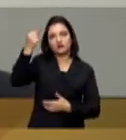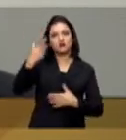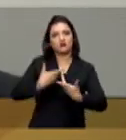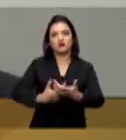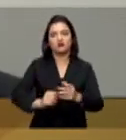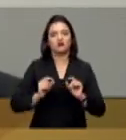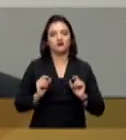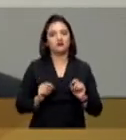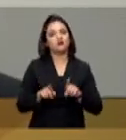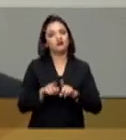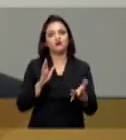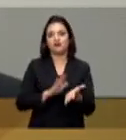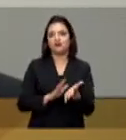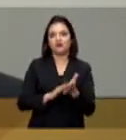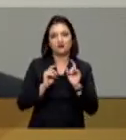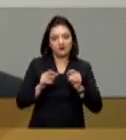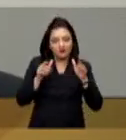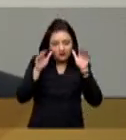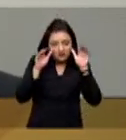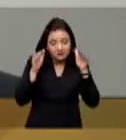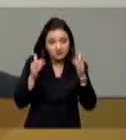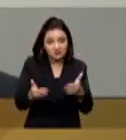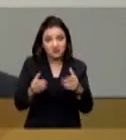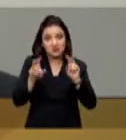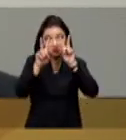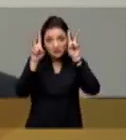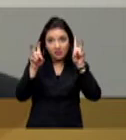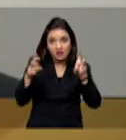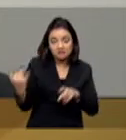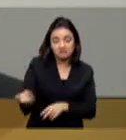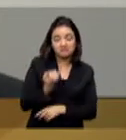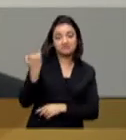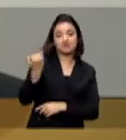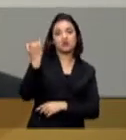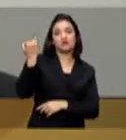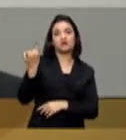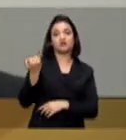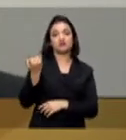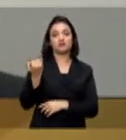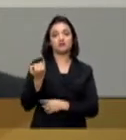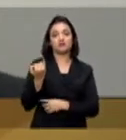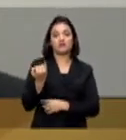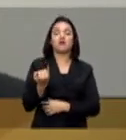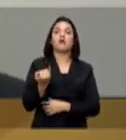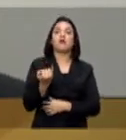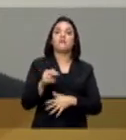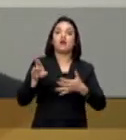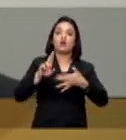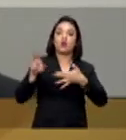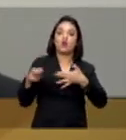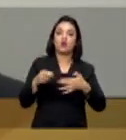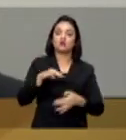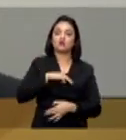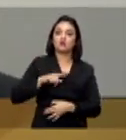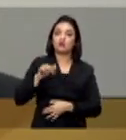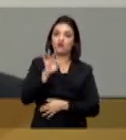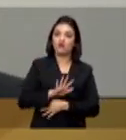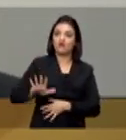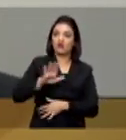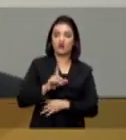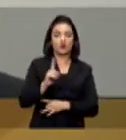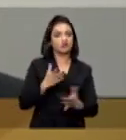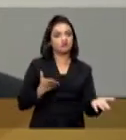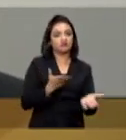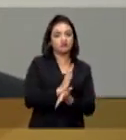que muito bem focou os relevantes e polêmicos temas em questão para negar provimento ao recurso do Ministério Público Federal e dar parcial provimento ao recurso de